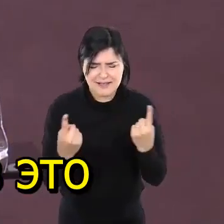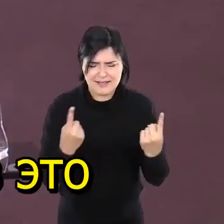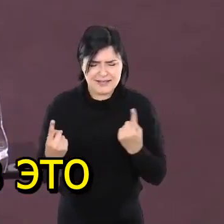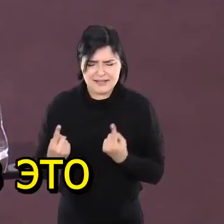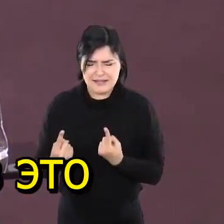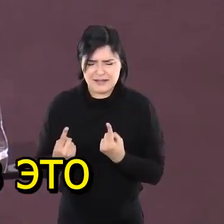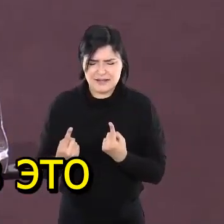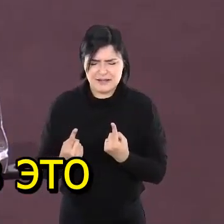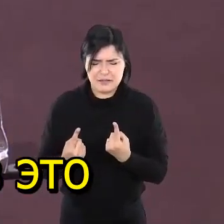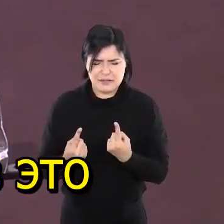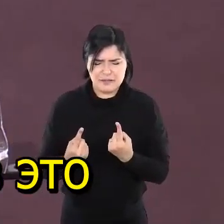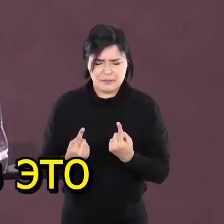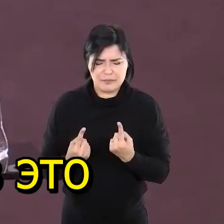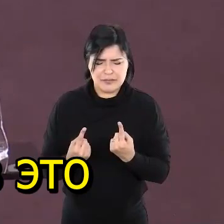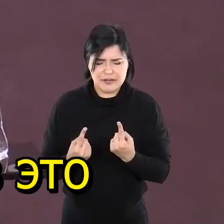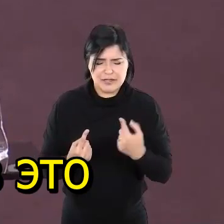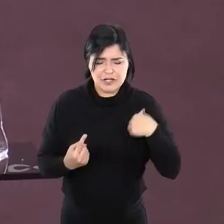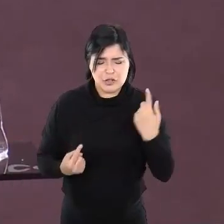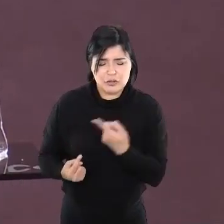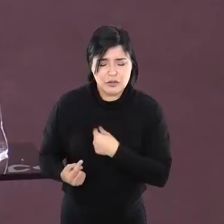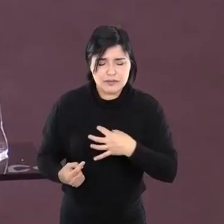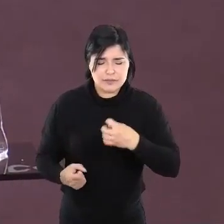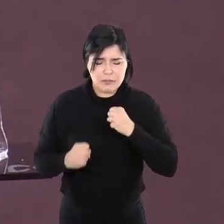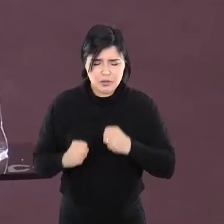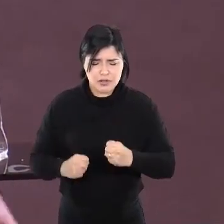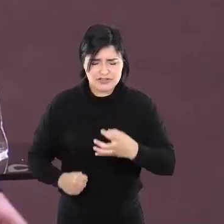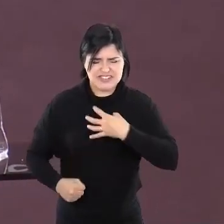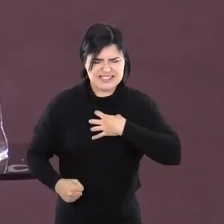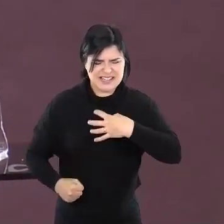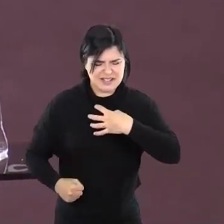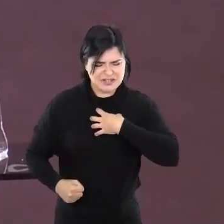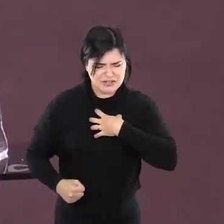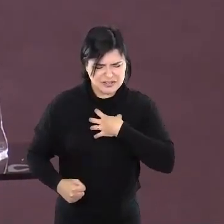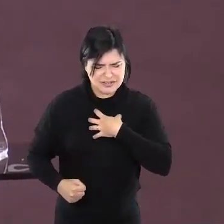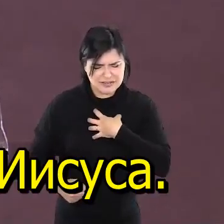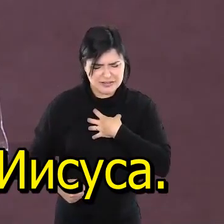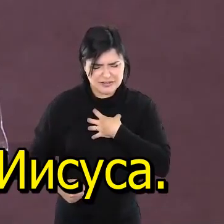que nós possamos sentir isso, crer nisso e desfrutar disso,